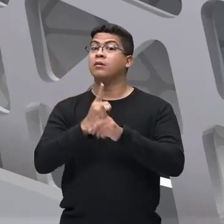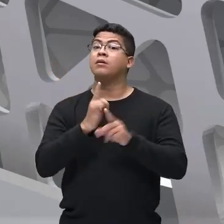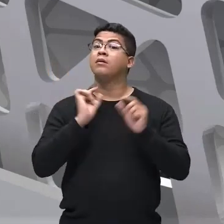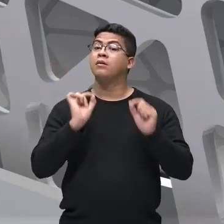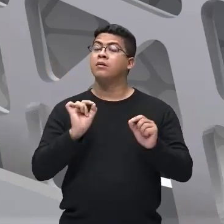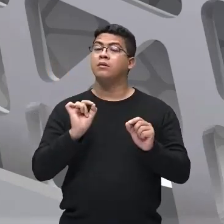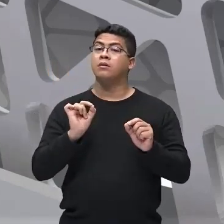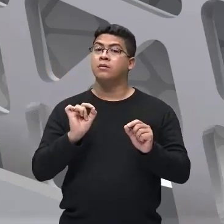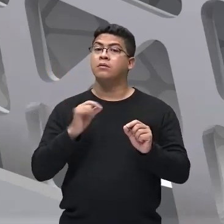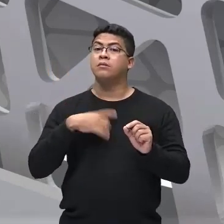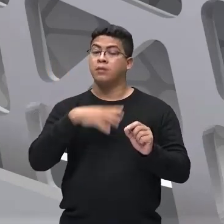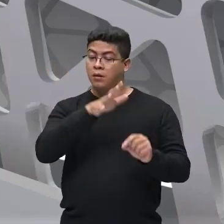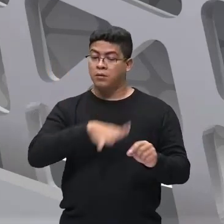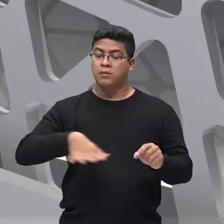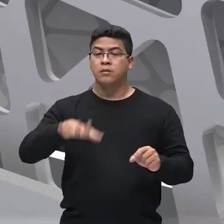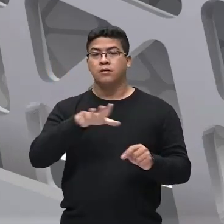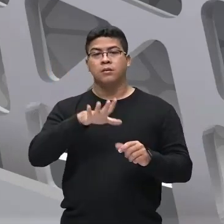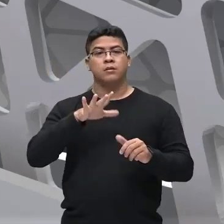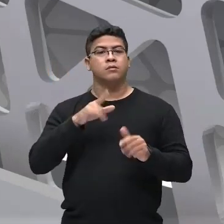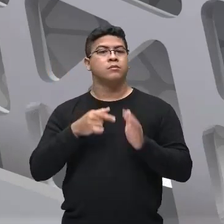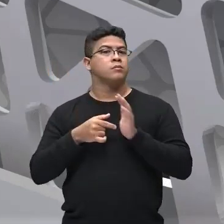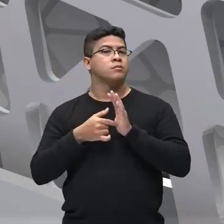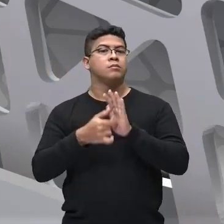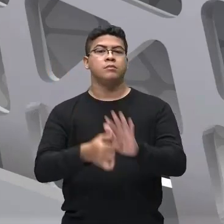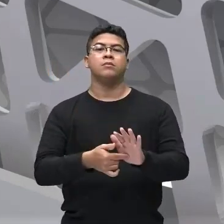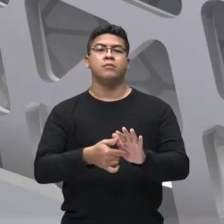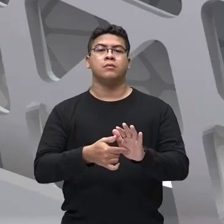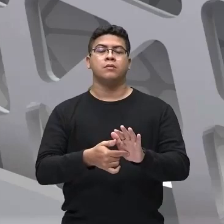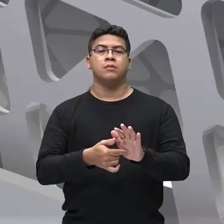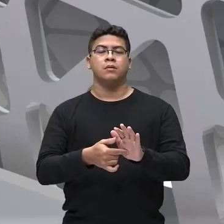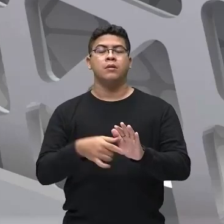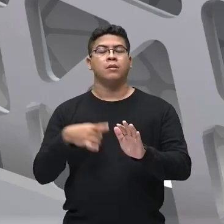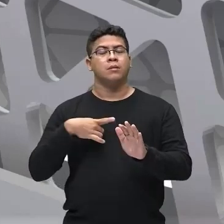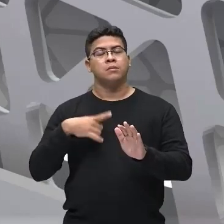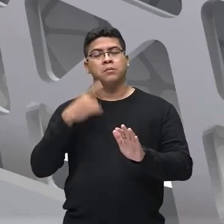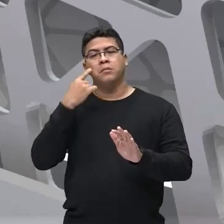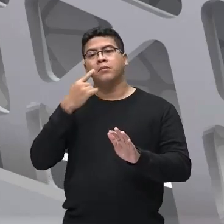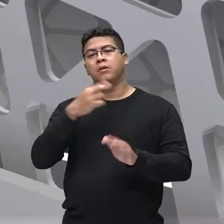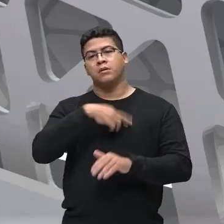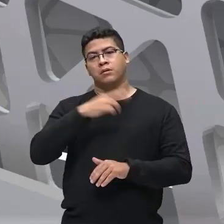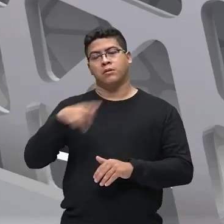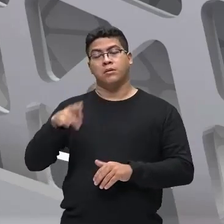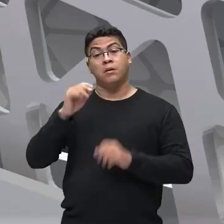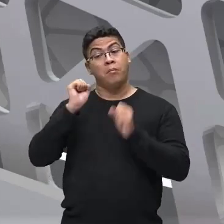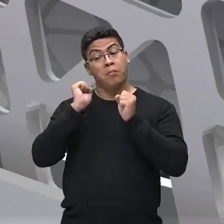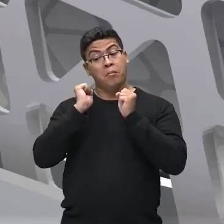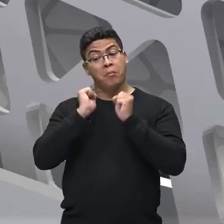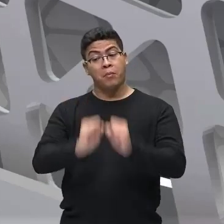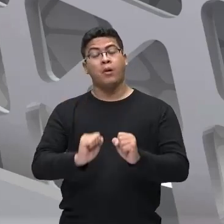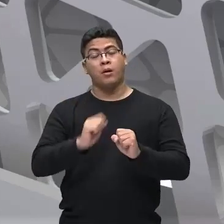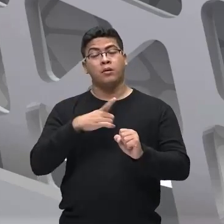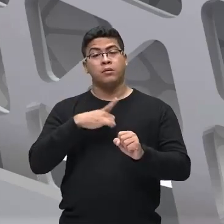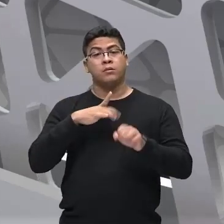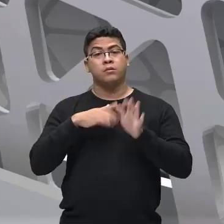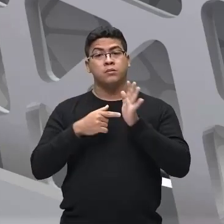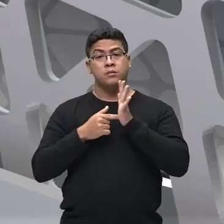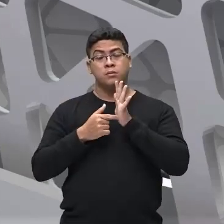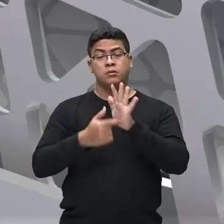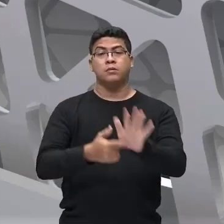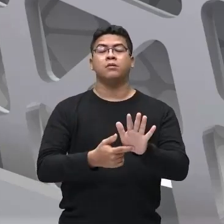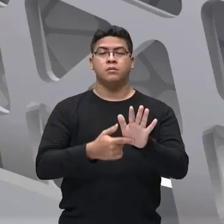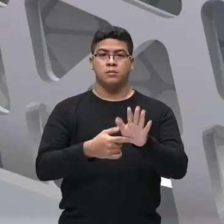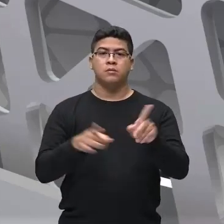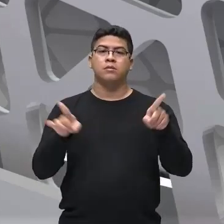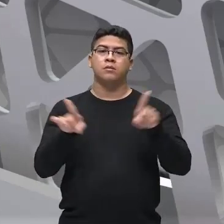um meio de mostrar que na sua religião eles podem ajudar a